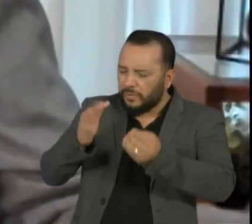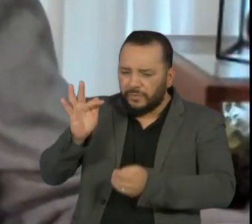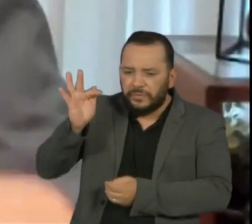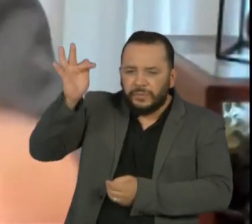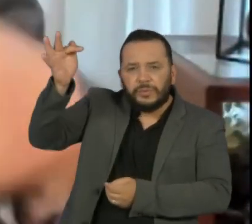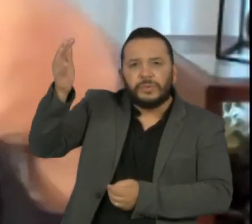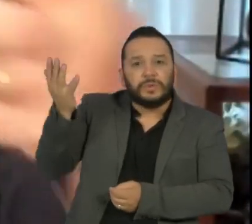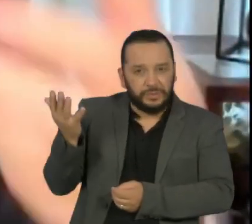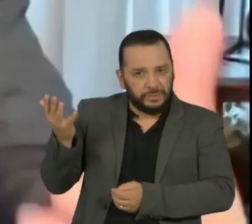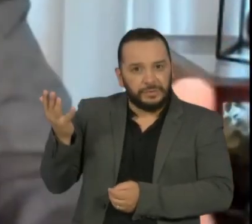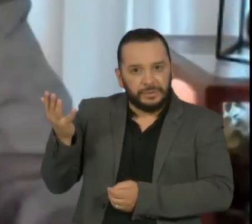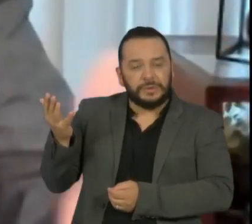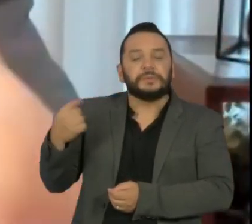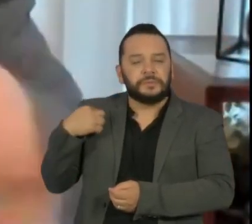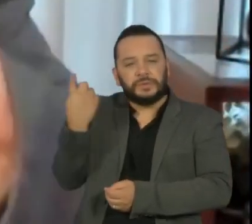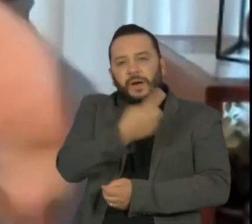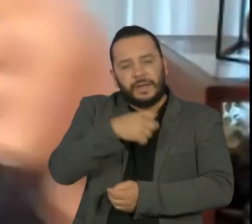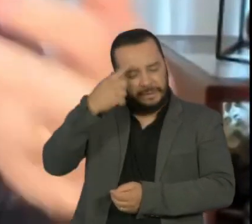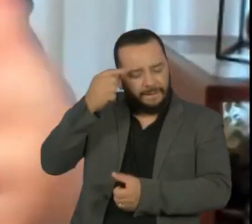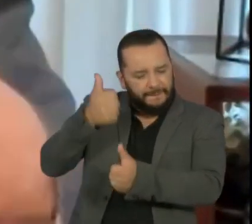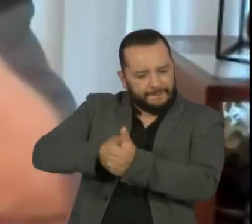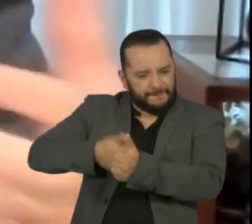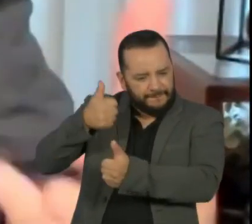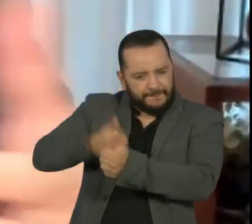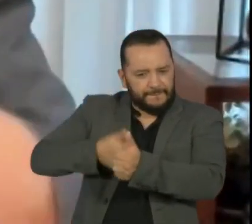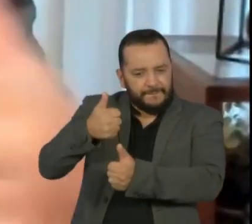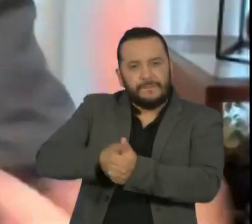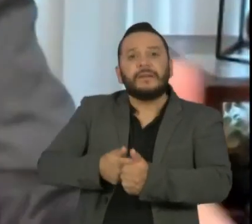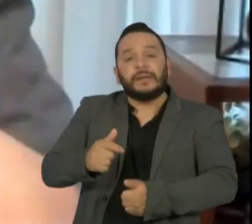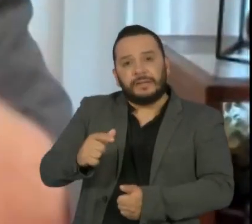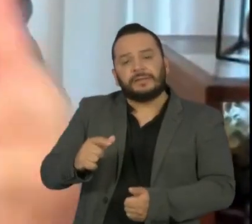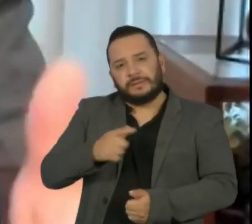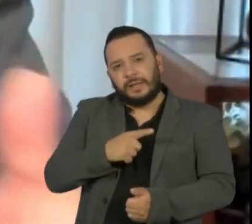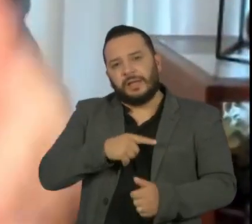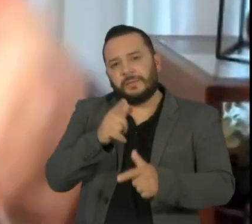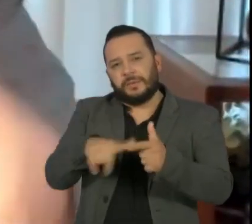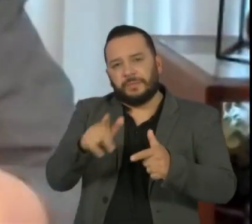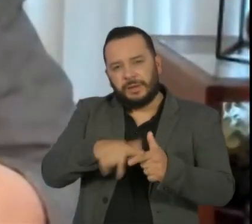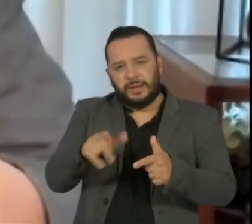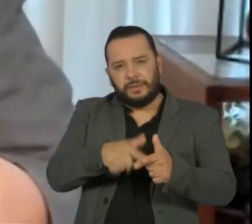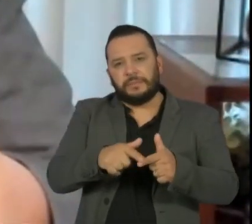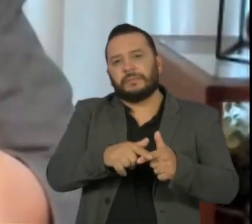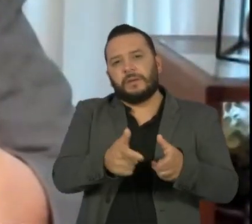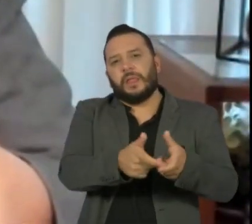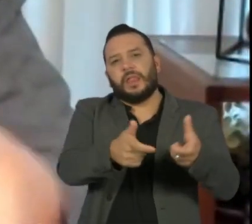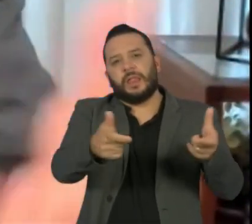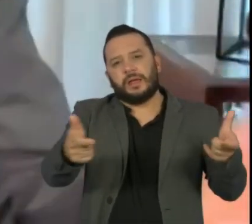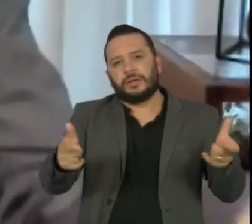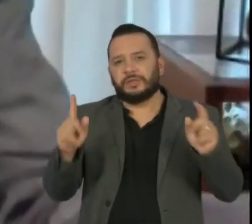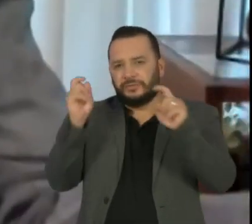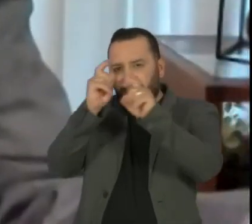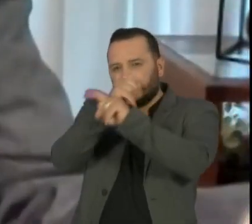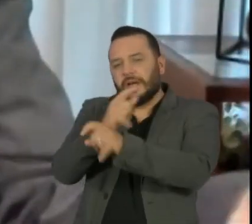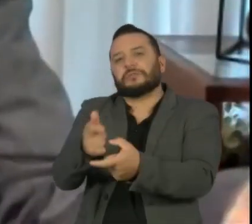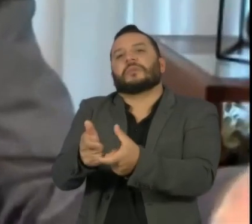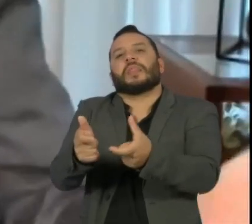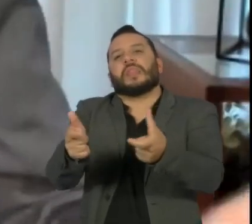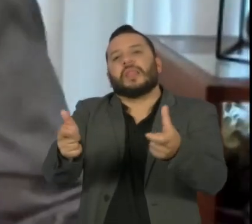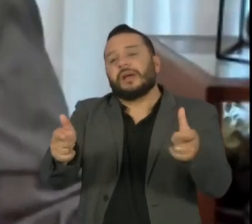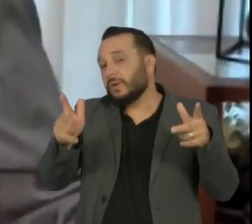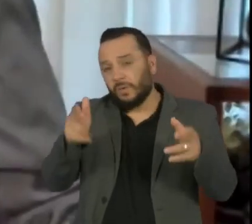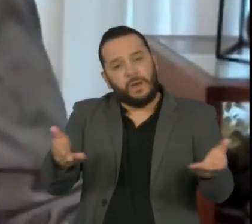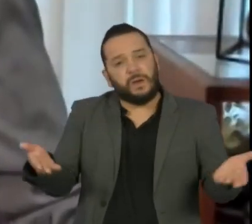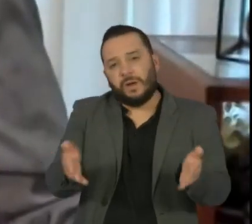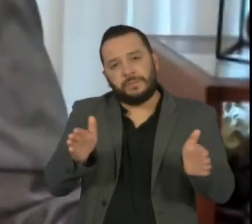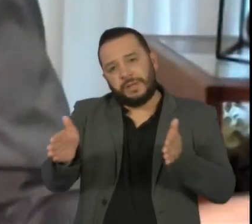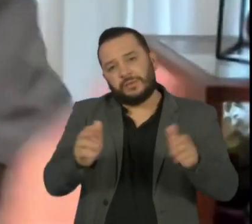né? Especialmente quando a gente tem momentos variados de turbulências, dificuldades, como estamos vivendo e que, claro,